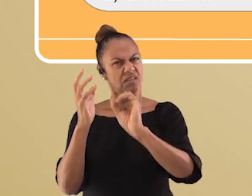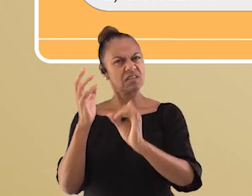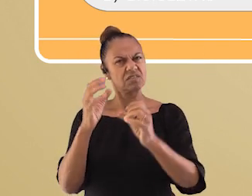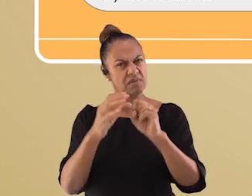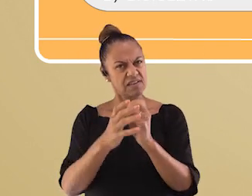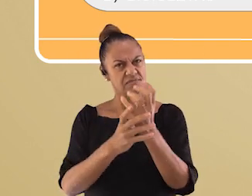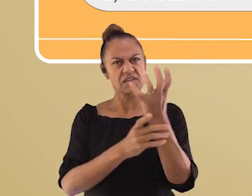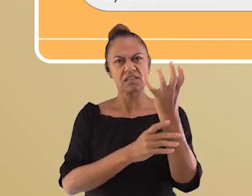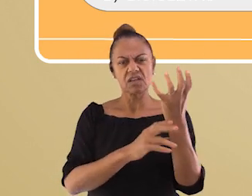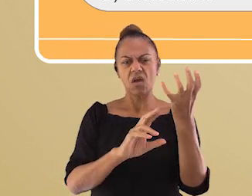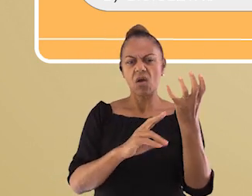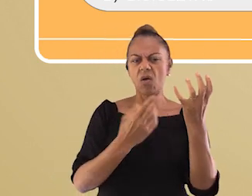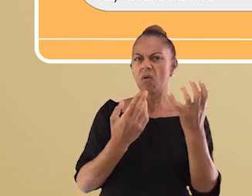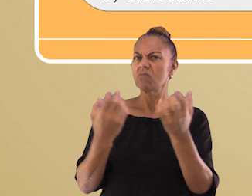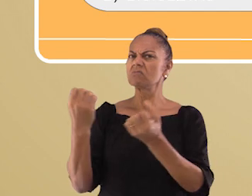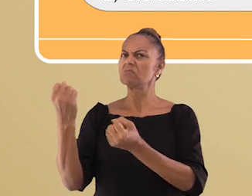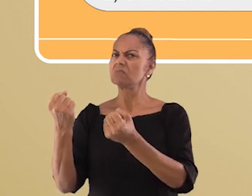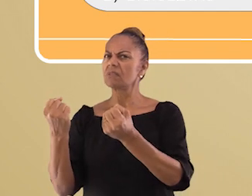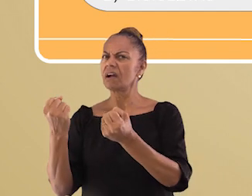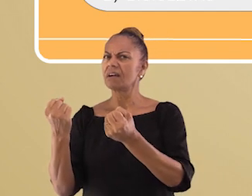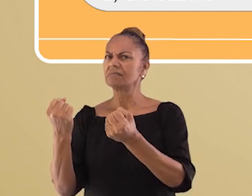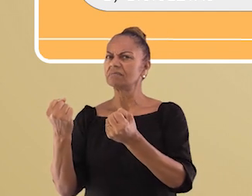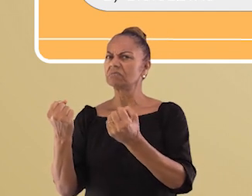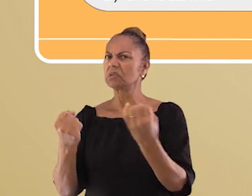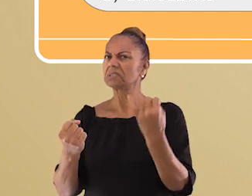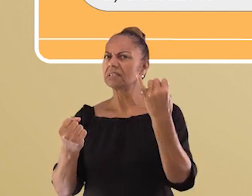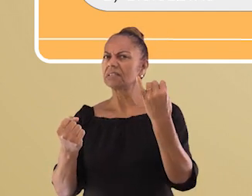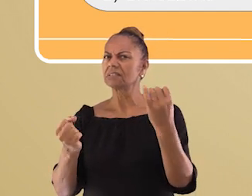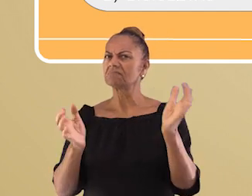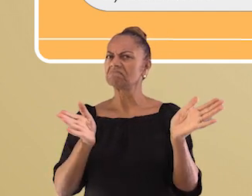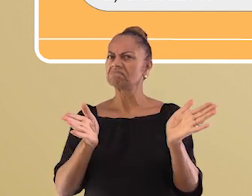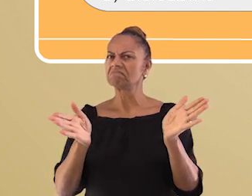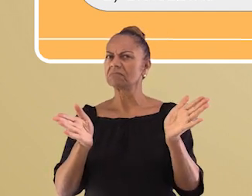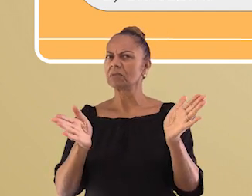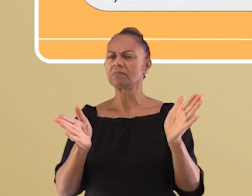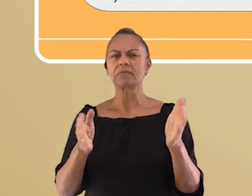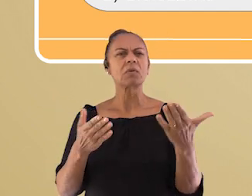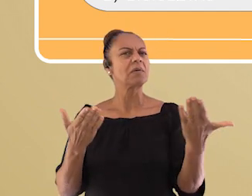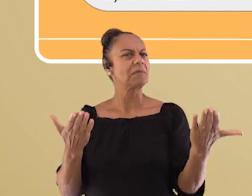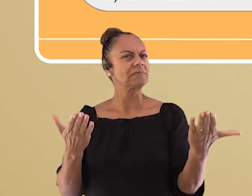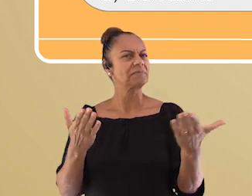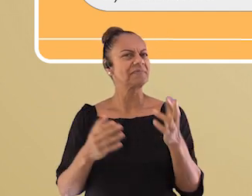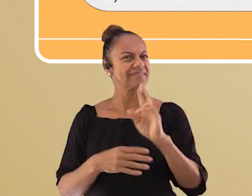sol. Isso é importante para as plantas ou para um carro?